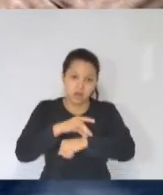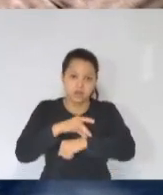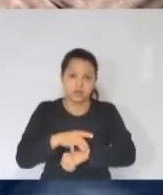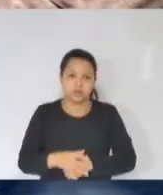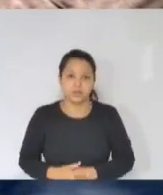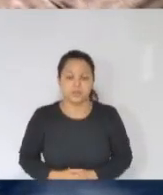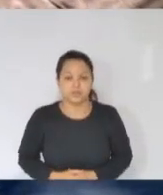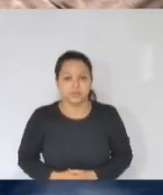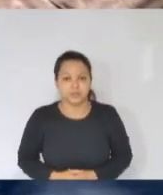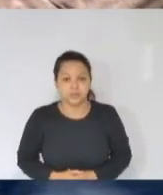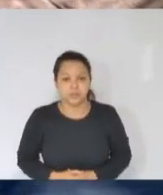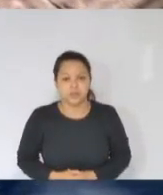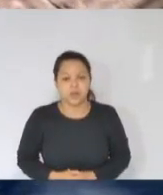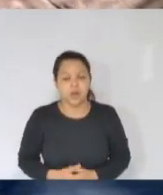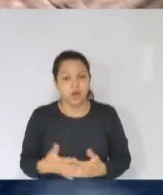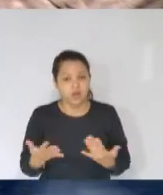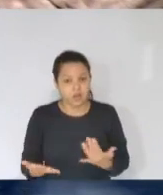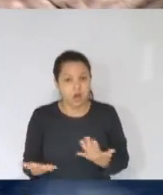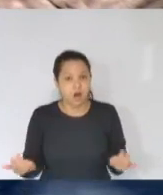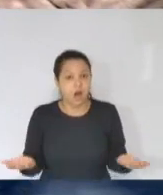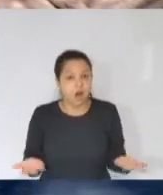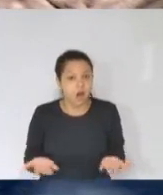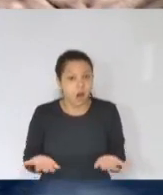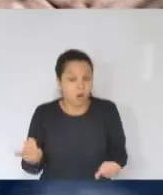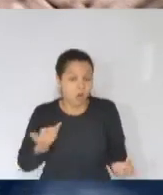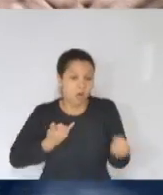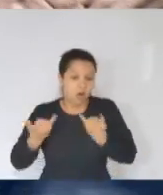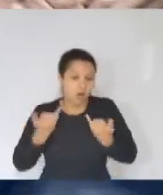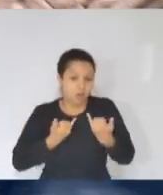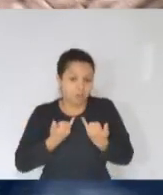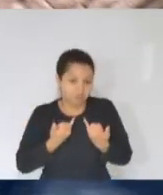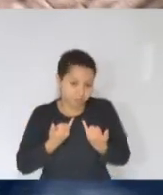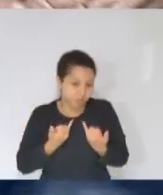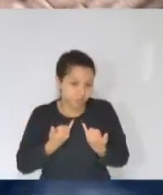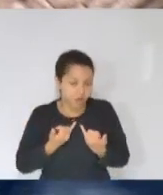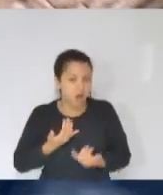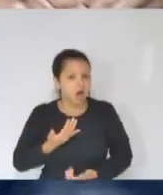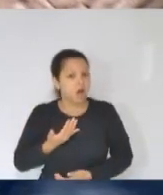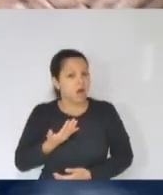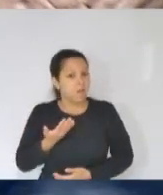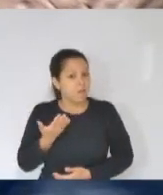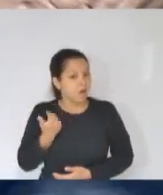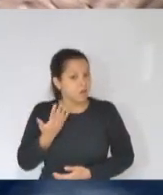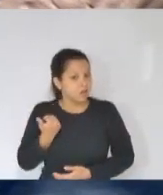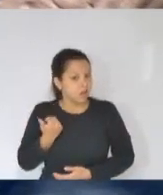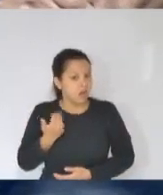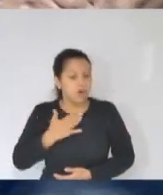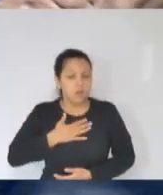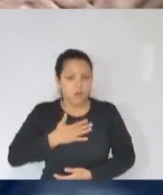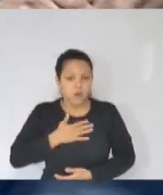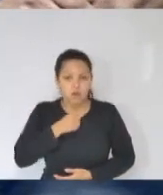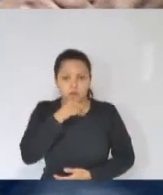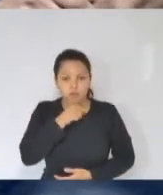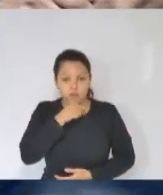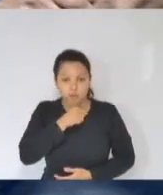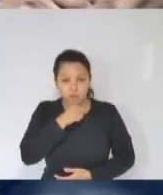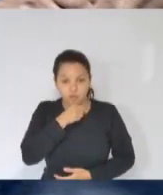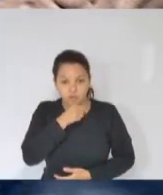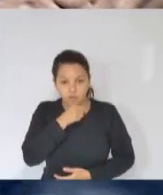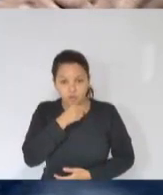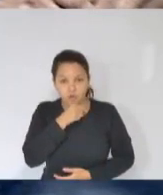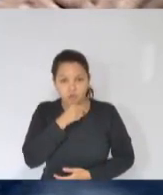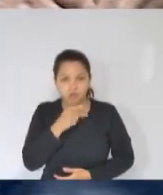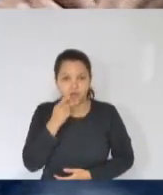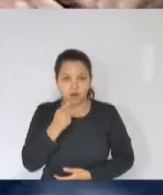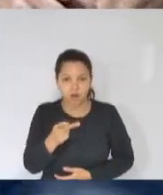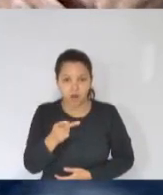E assim o conhecimento que a gente tem, o meu avô já citava o marco que a reserva indígena era